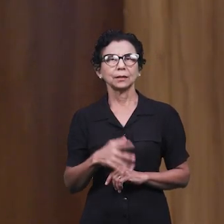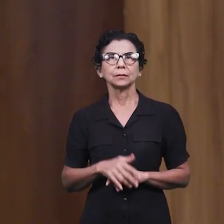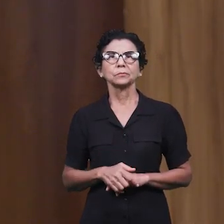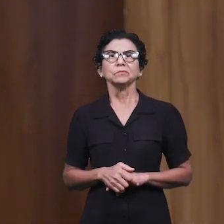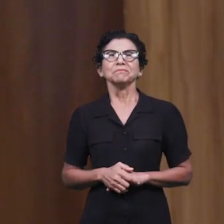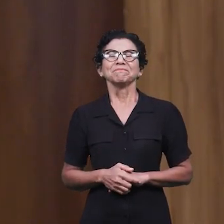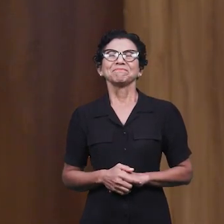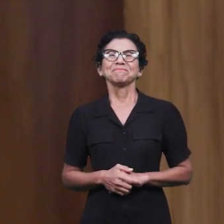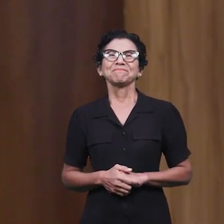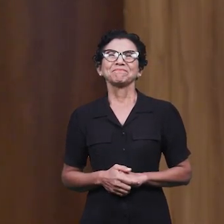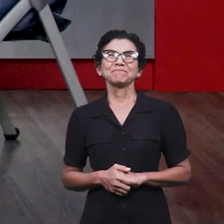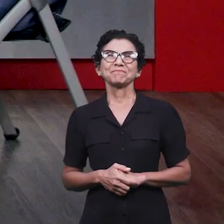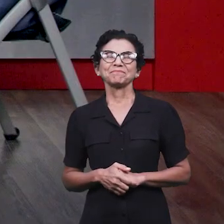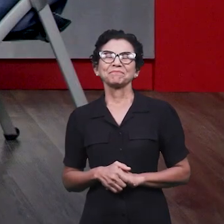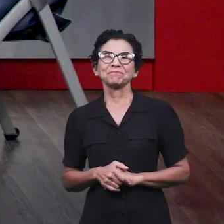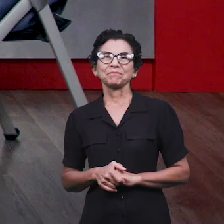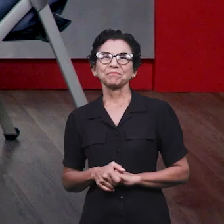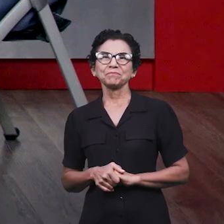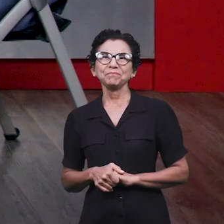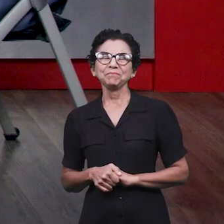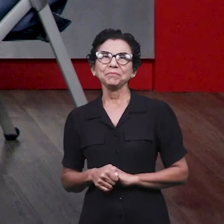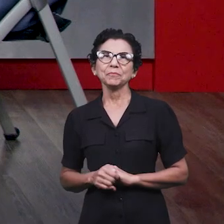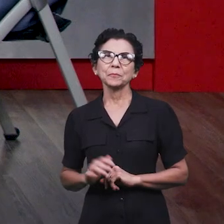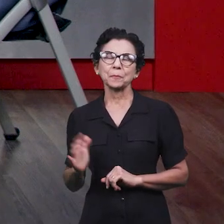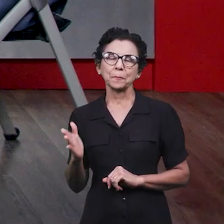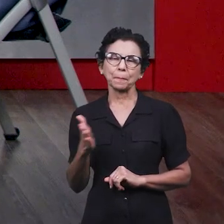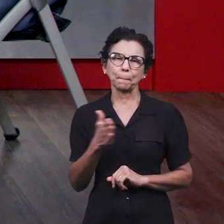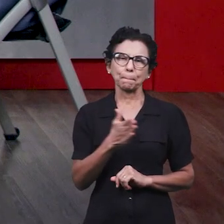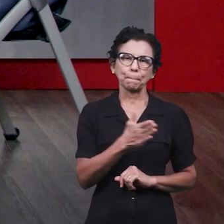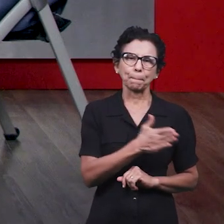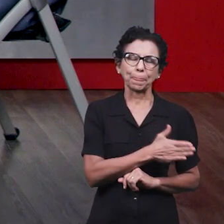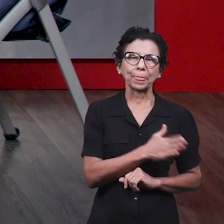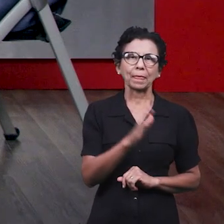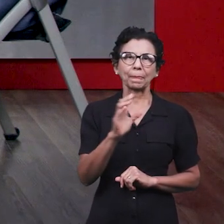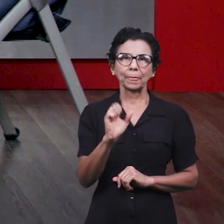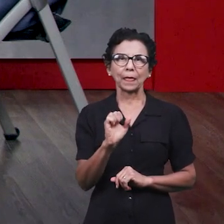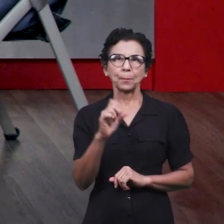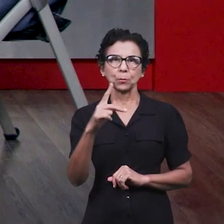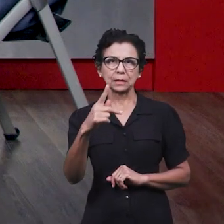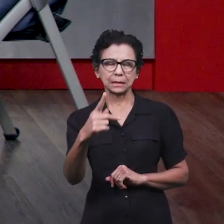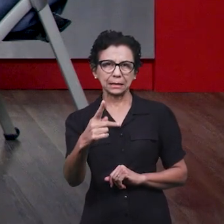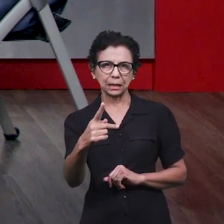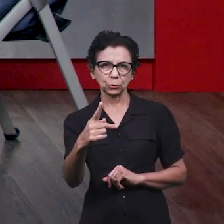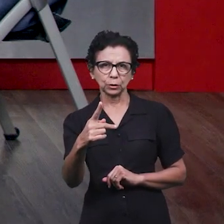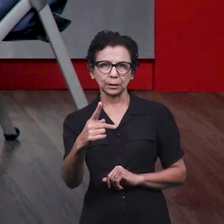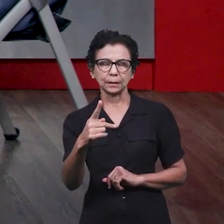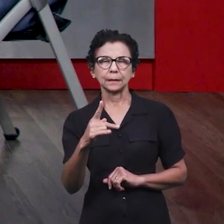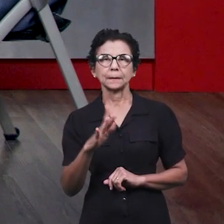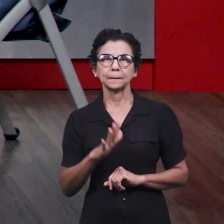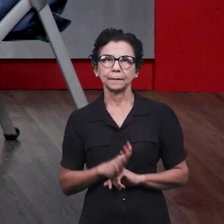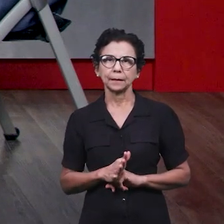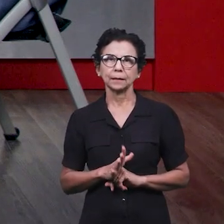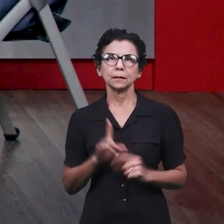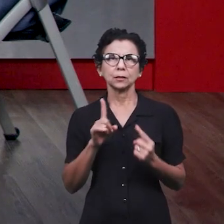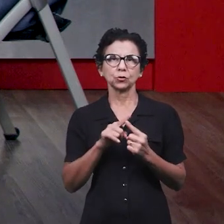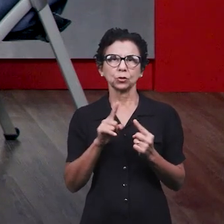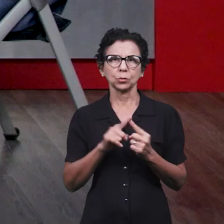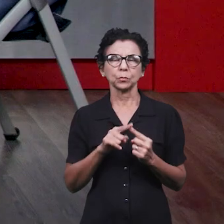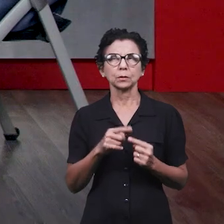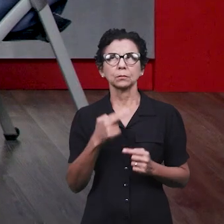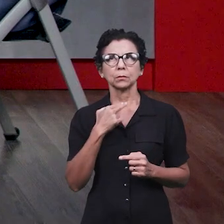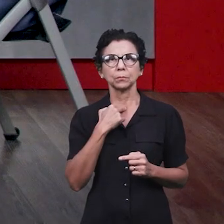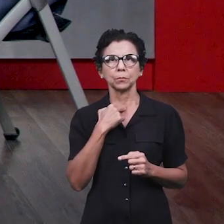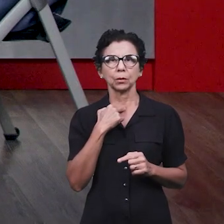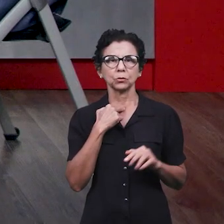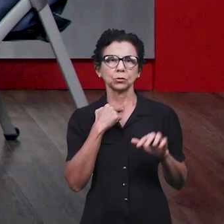Tem, vamos puxar aqui para o direito previdenciário. Existe a aposentadoria por invalidez, que é importante que as pessoas saibam disso.